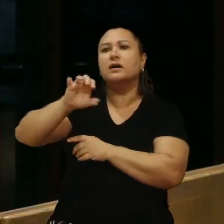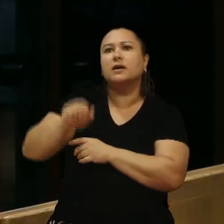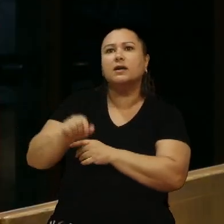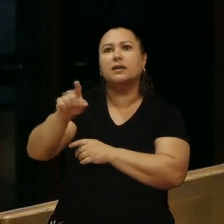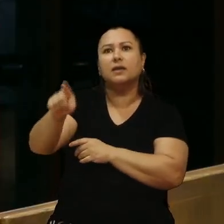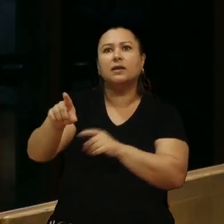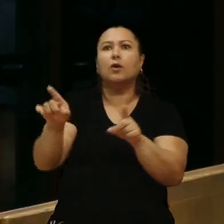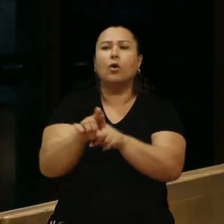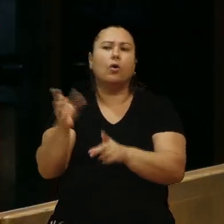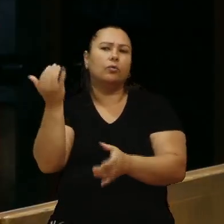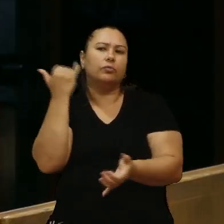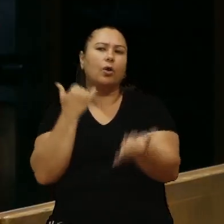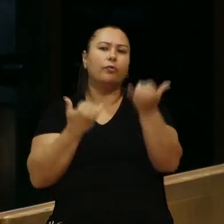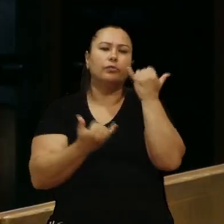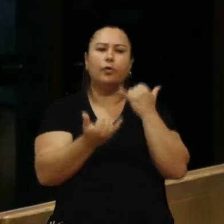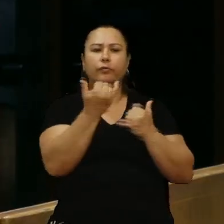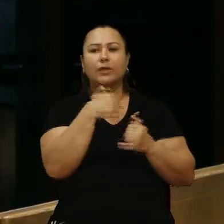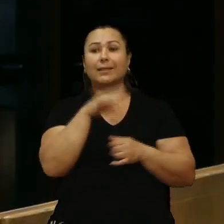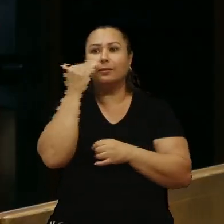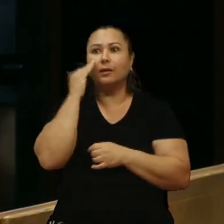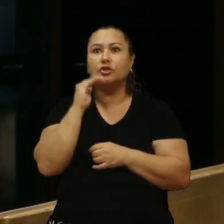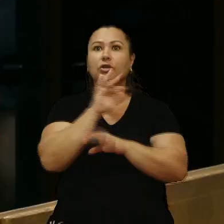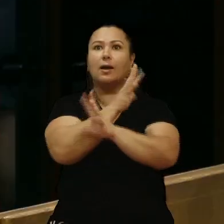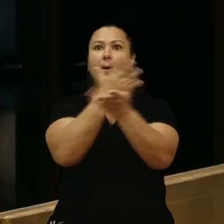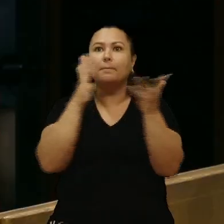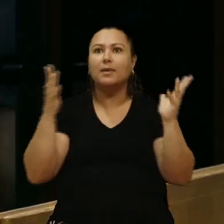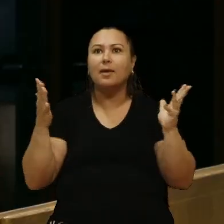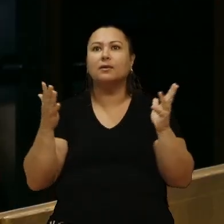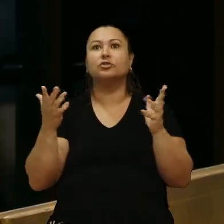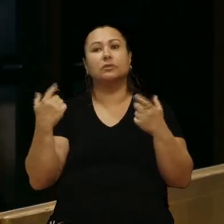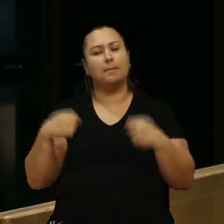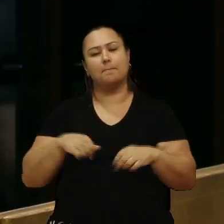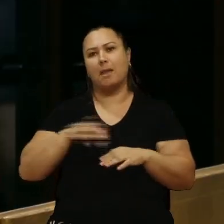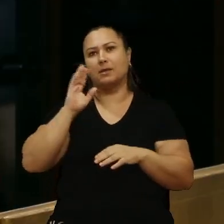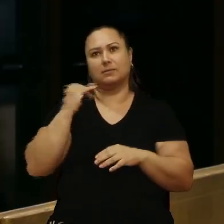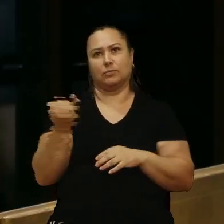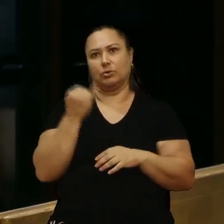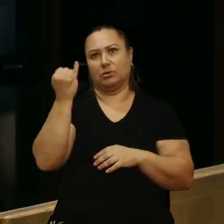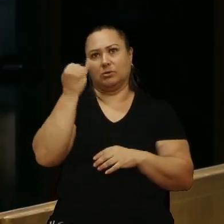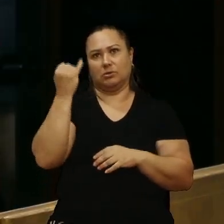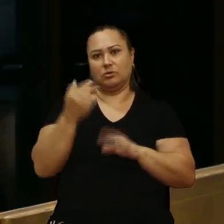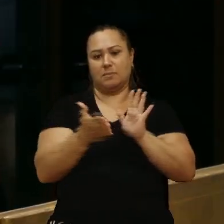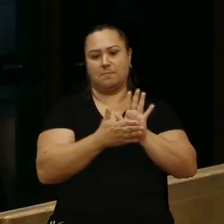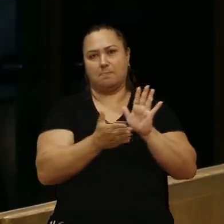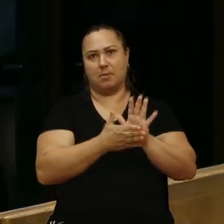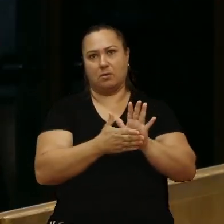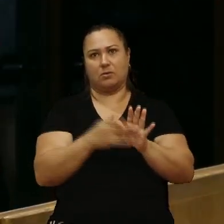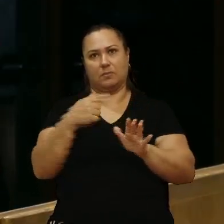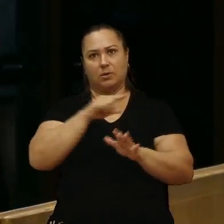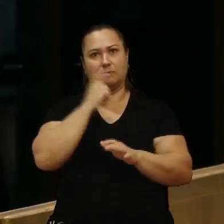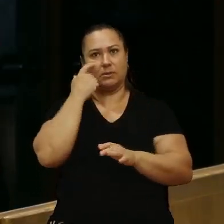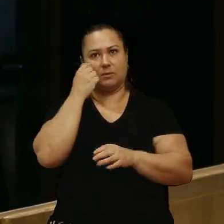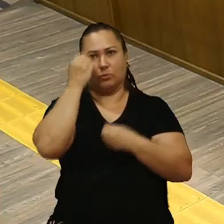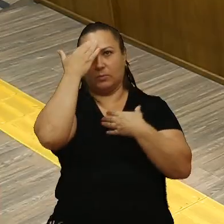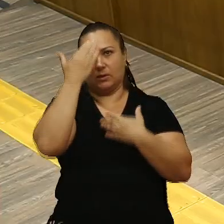ouvir todos aqueles que entendem que o meio ambiente deve ser o principal ponto de pauta da nossa cidade. Muito obrigado, presidente. Obrigado.